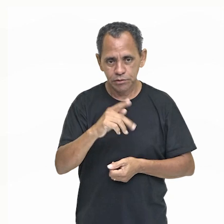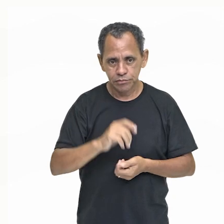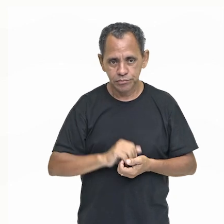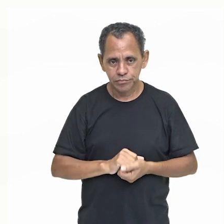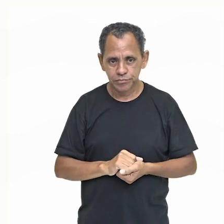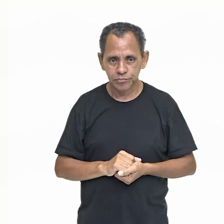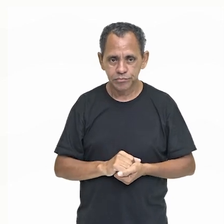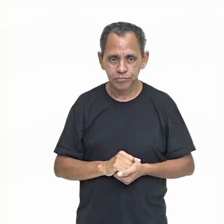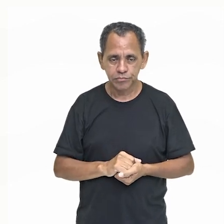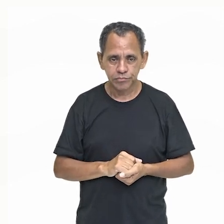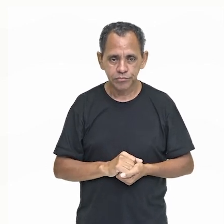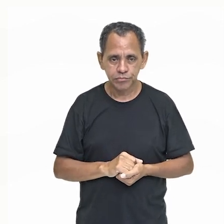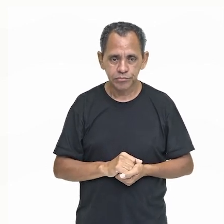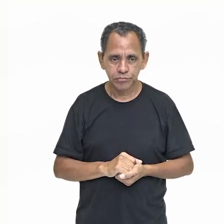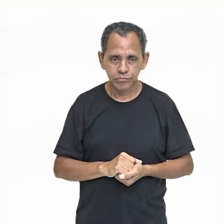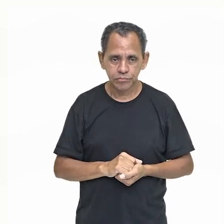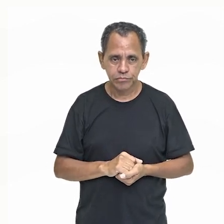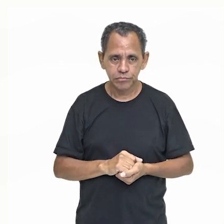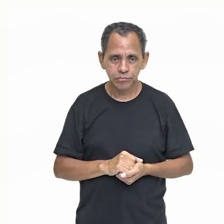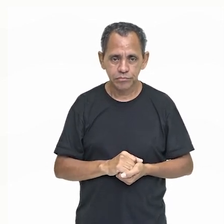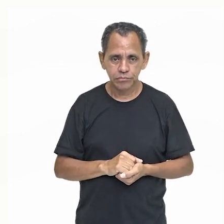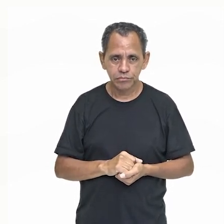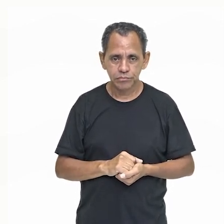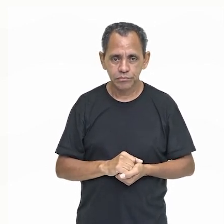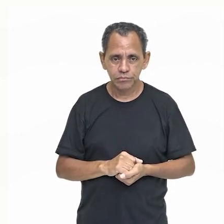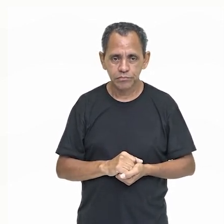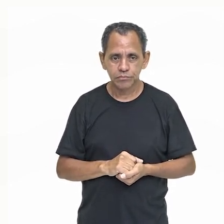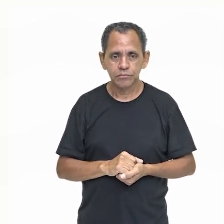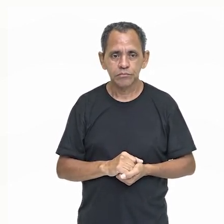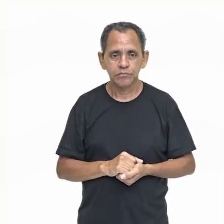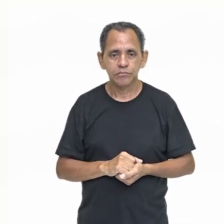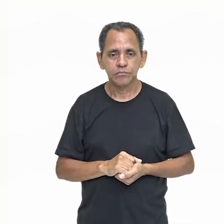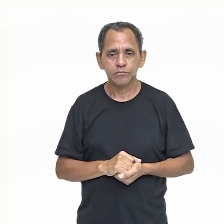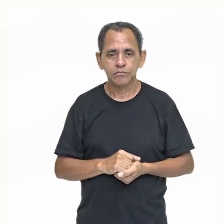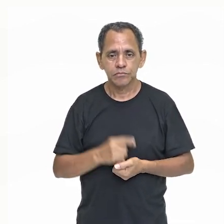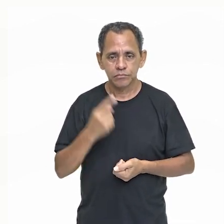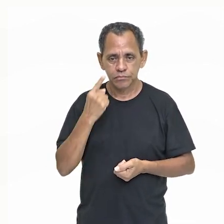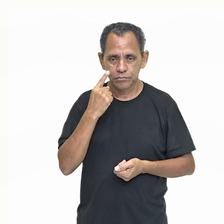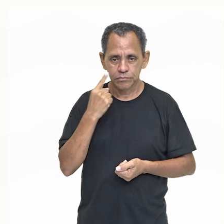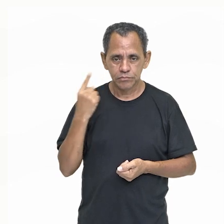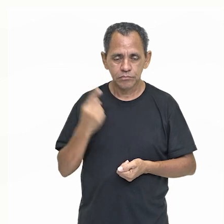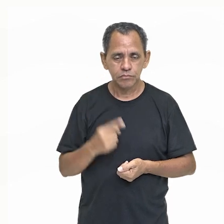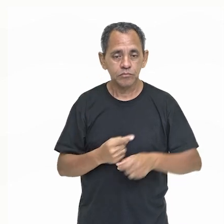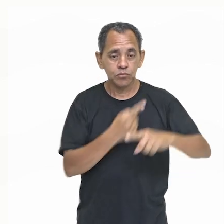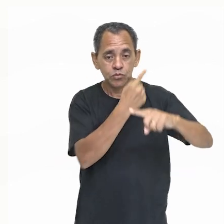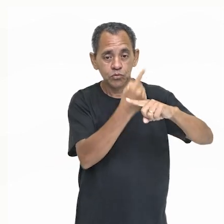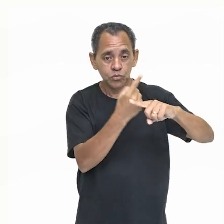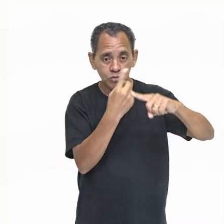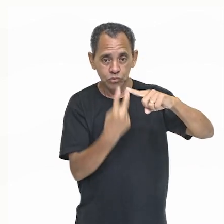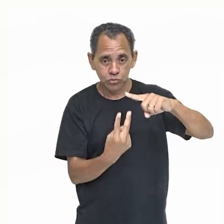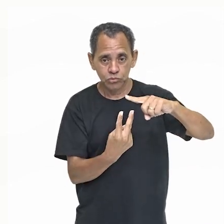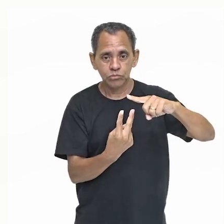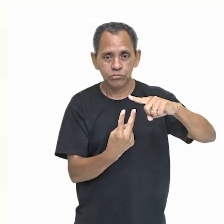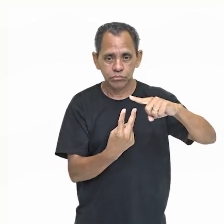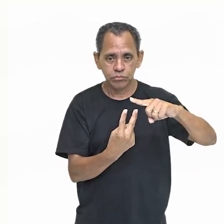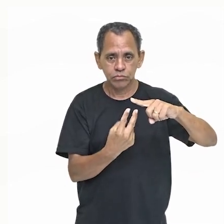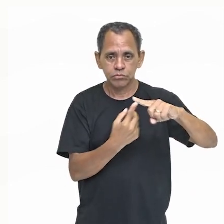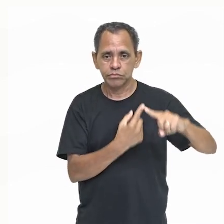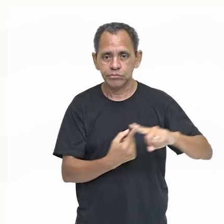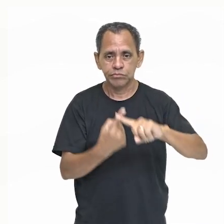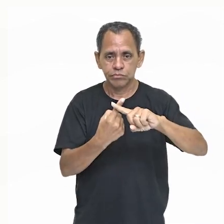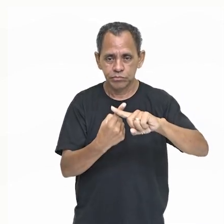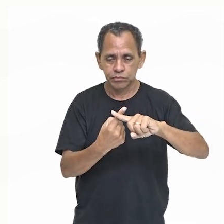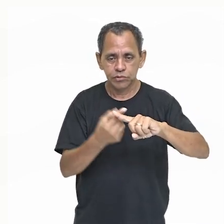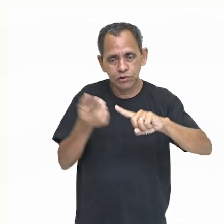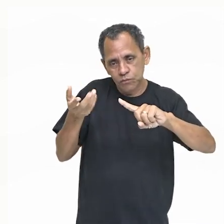energia cinética a energia cinética tá aqui a fórmula é a metade da massa vezes a velocidade ao quadrado